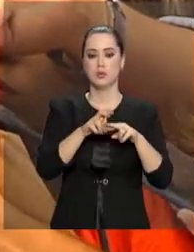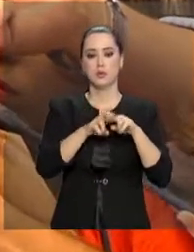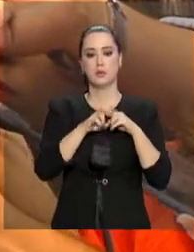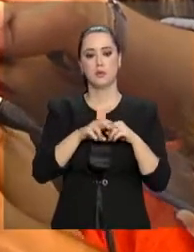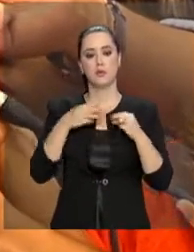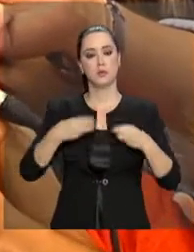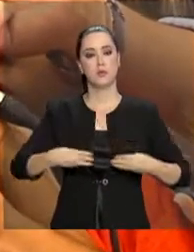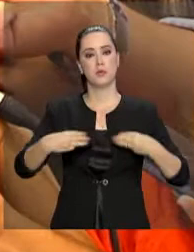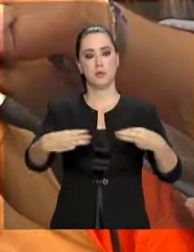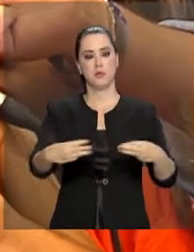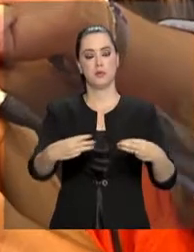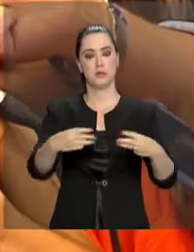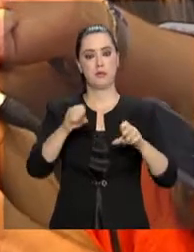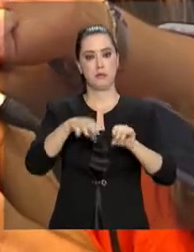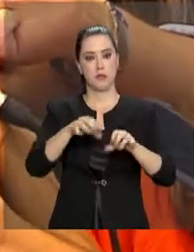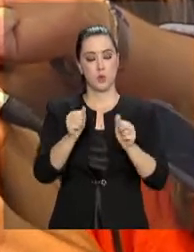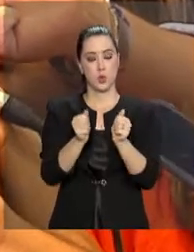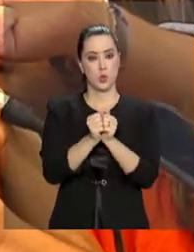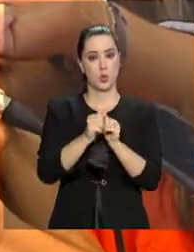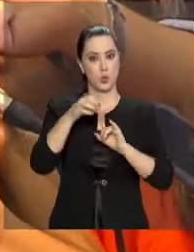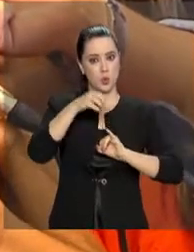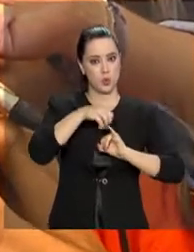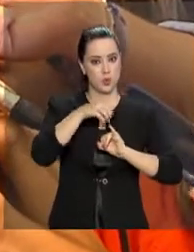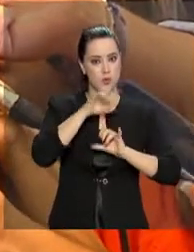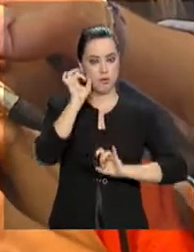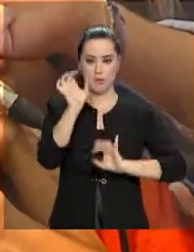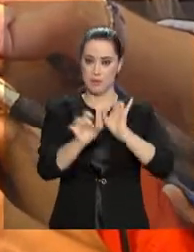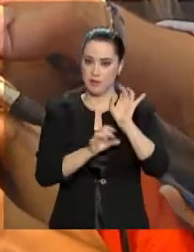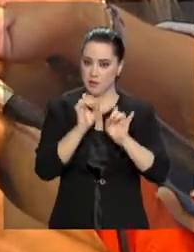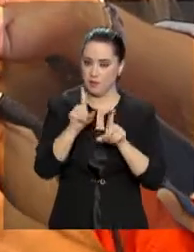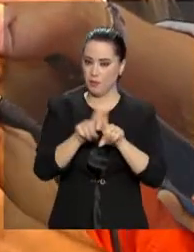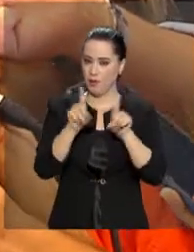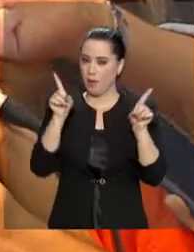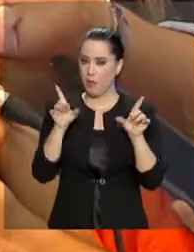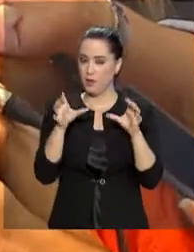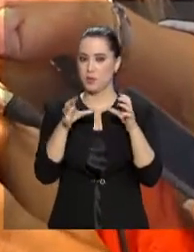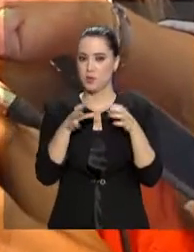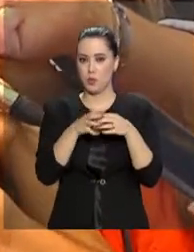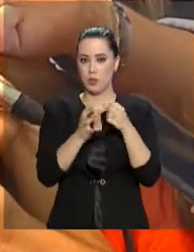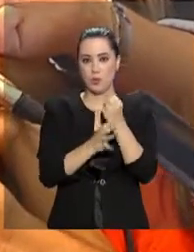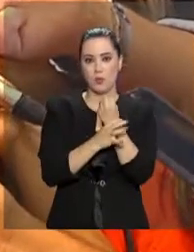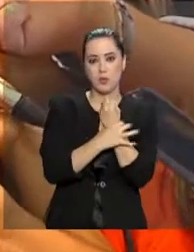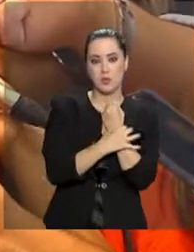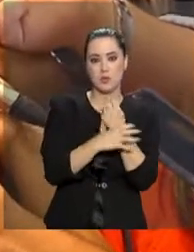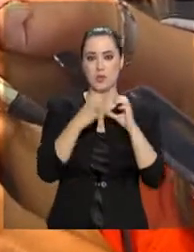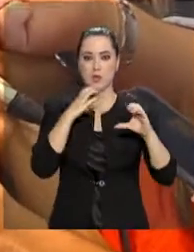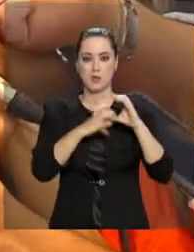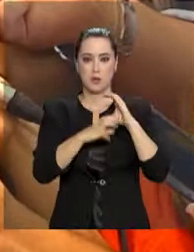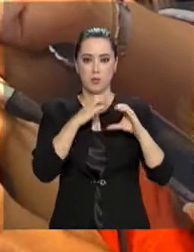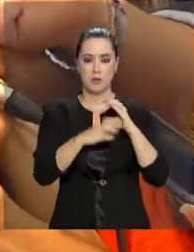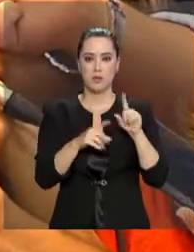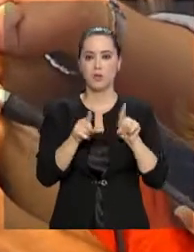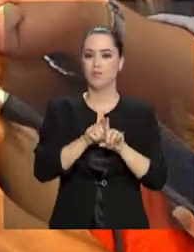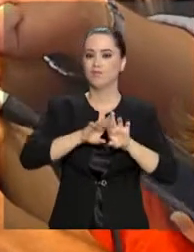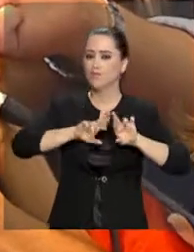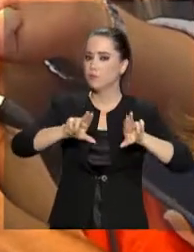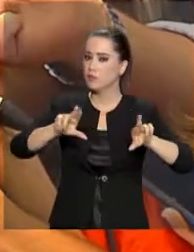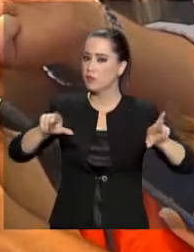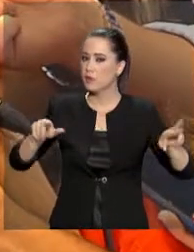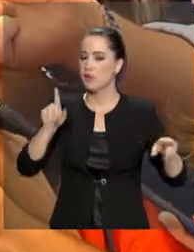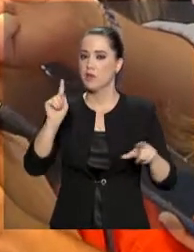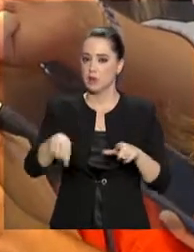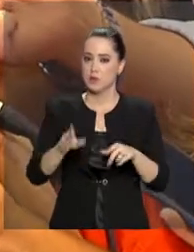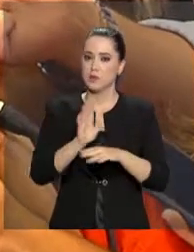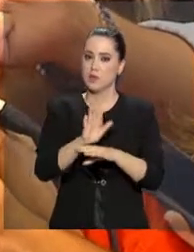Ministério da Educação, através do INEP, especialmente, mas as áreas de segurança, as áreas de comunicação, enfim, todos aqueles